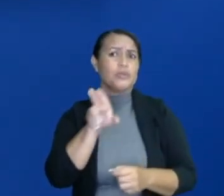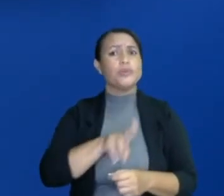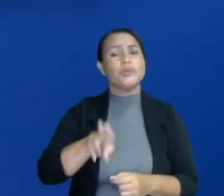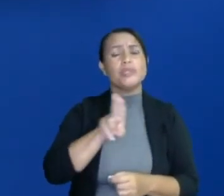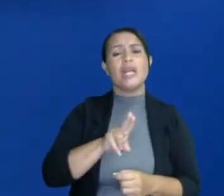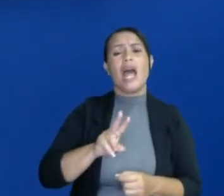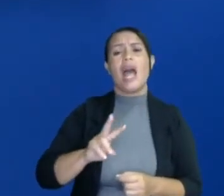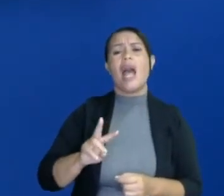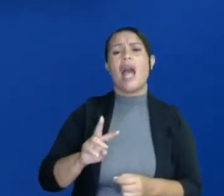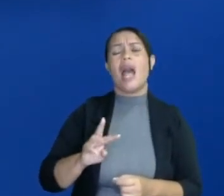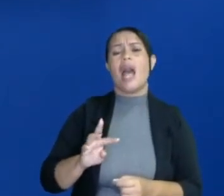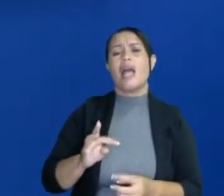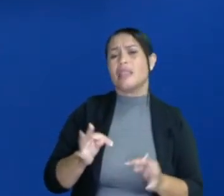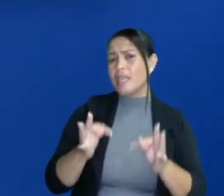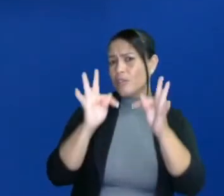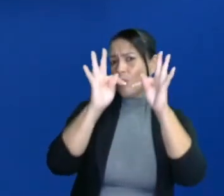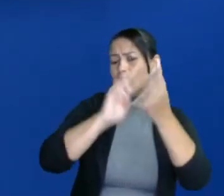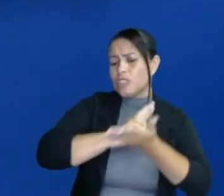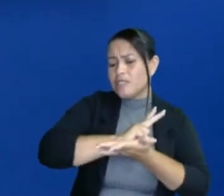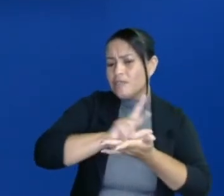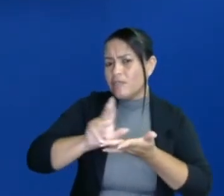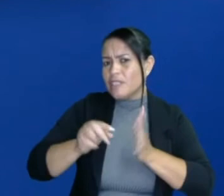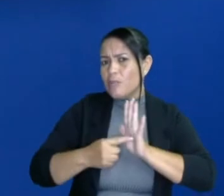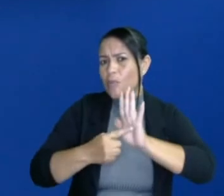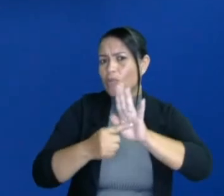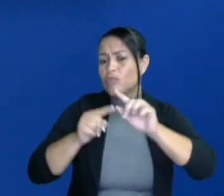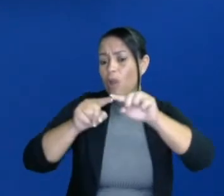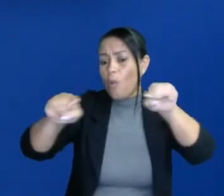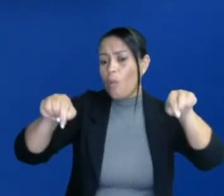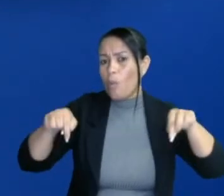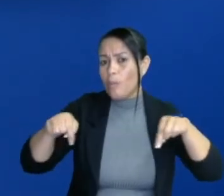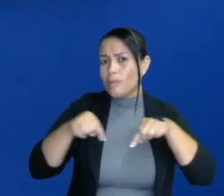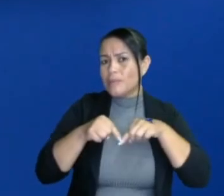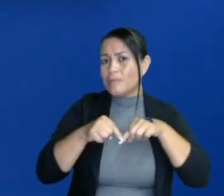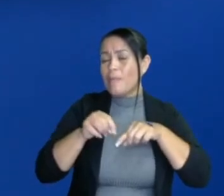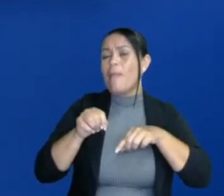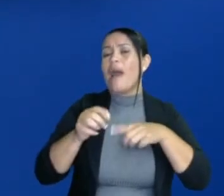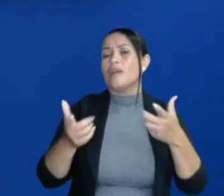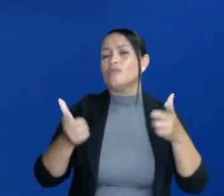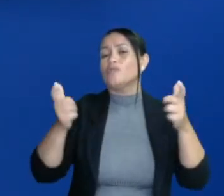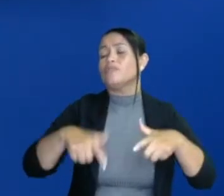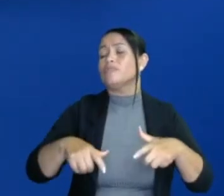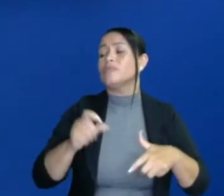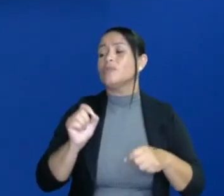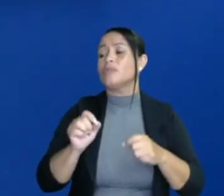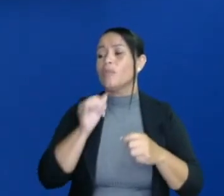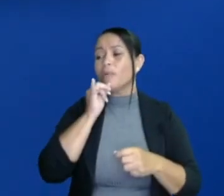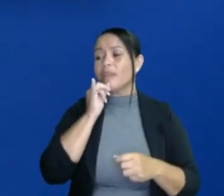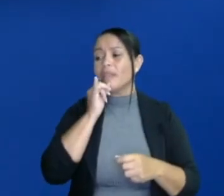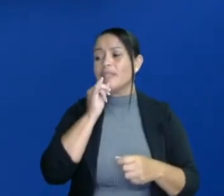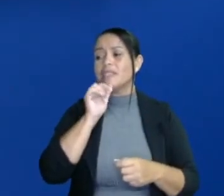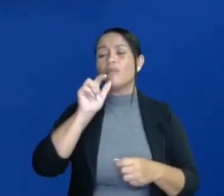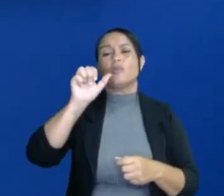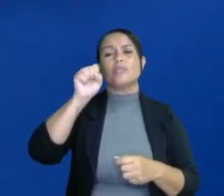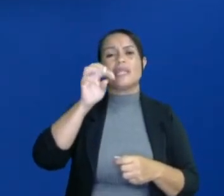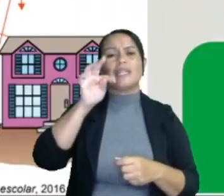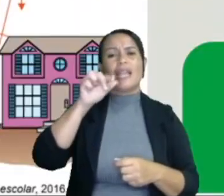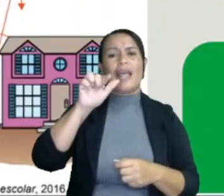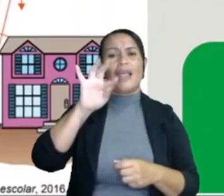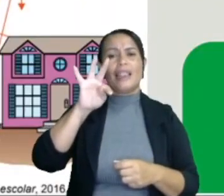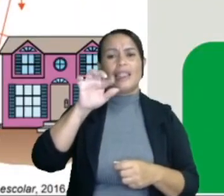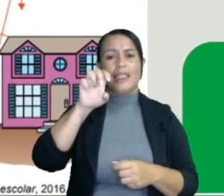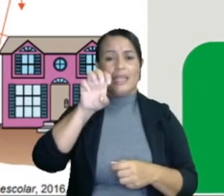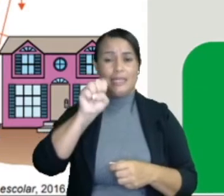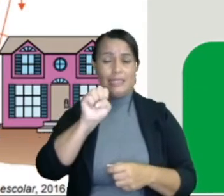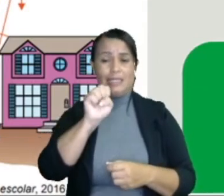utilizar tecnologias diversas para representar o espaço, tá? E aí o que seria basicamente? Os satélites vão capturar informações